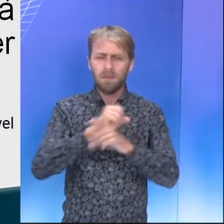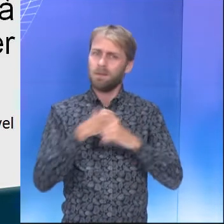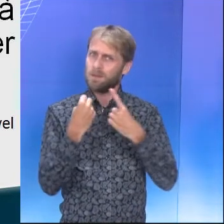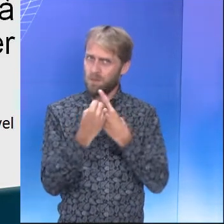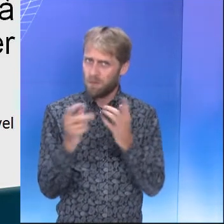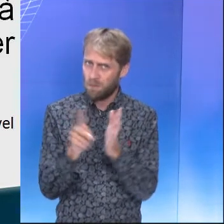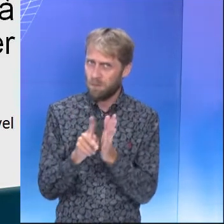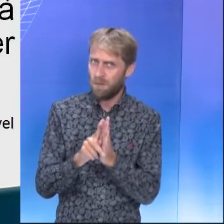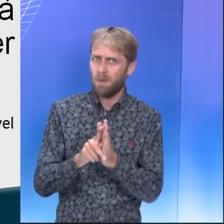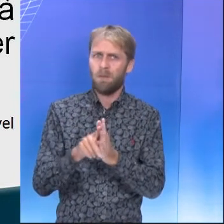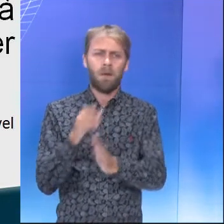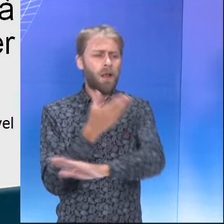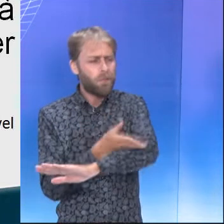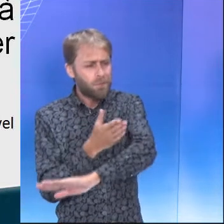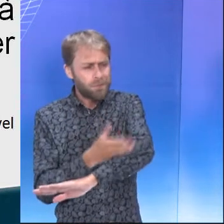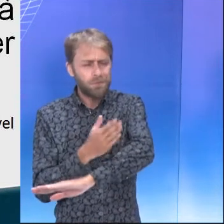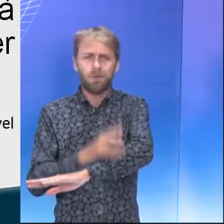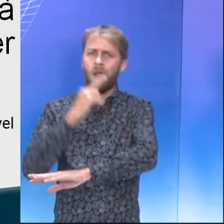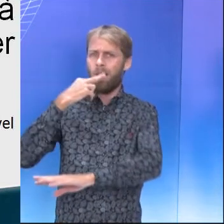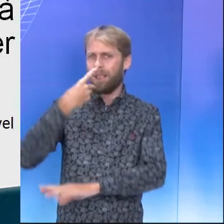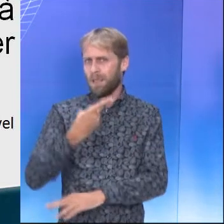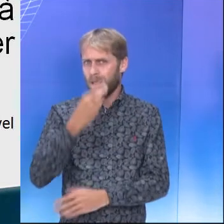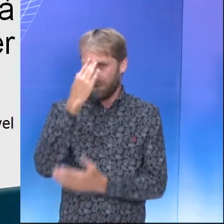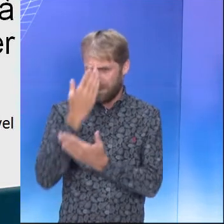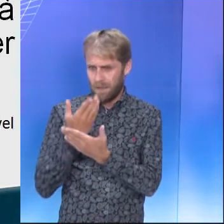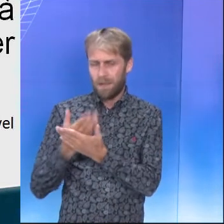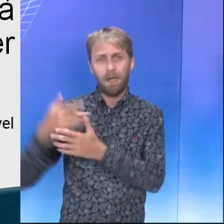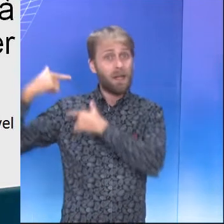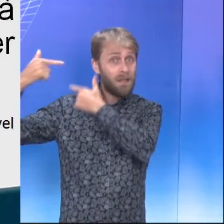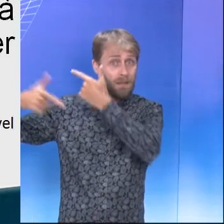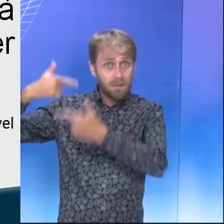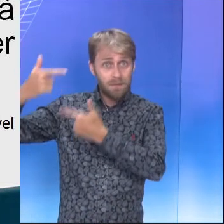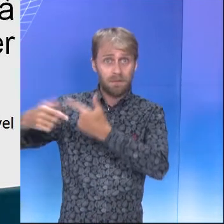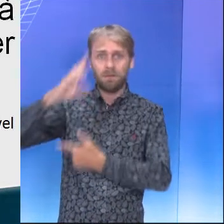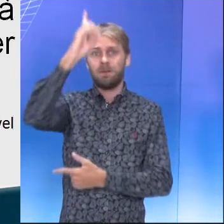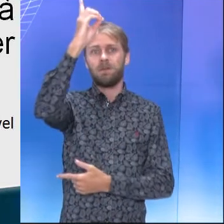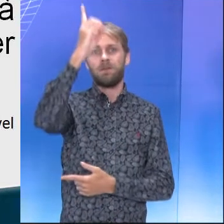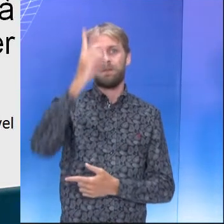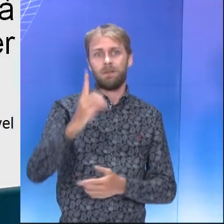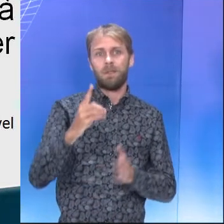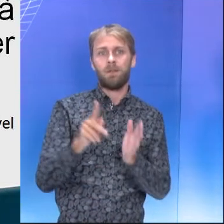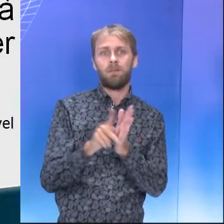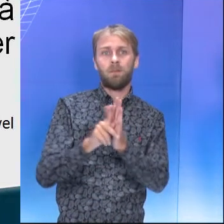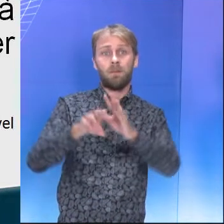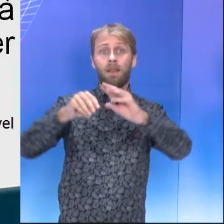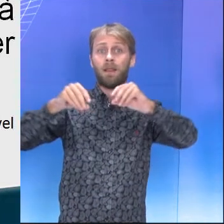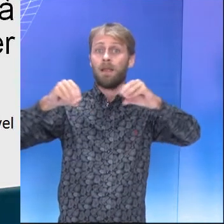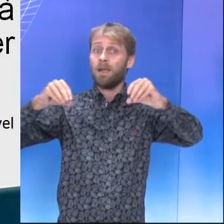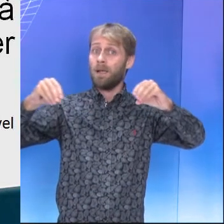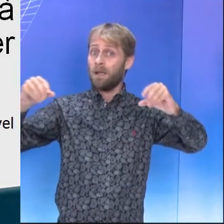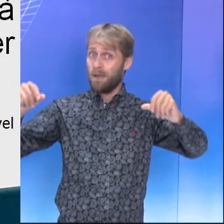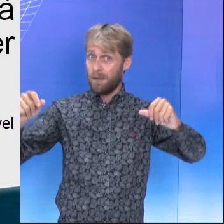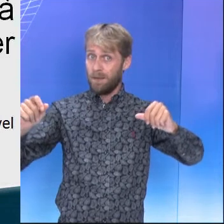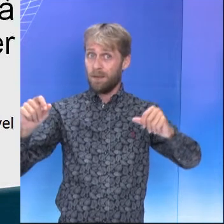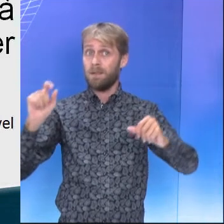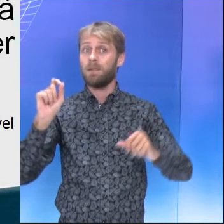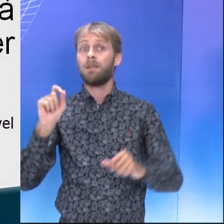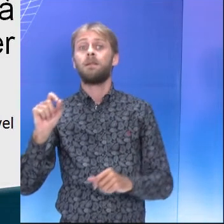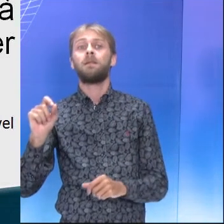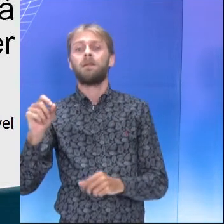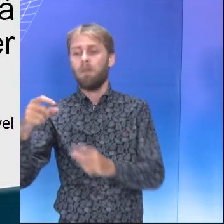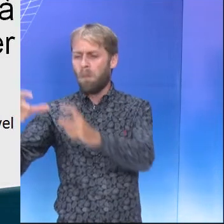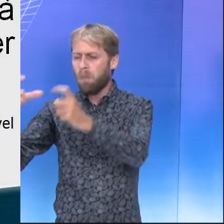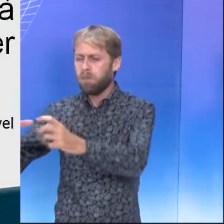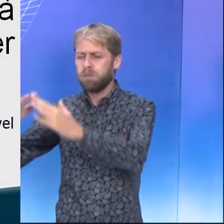social, costumes, línguas, crenças e tradições e os direitos originários sobre as terras, que tradicionalmente